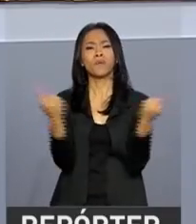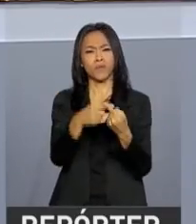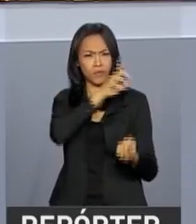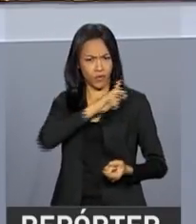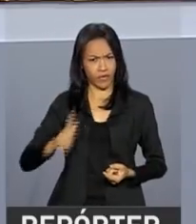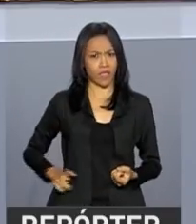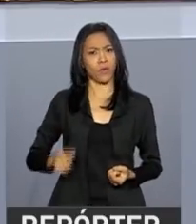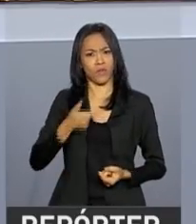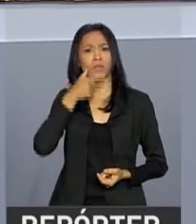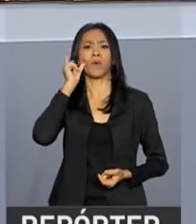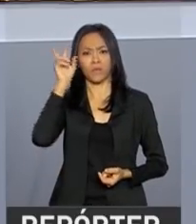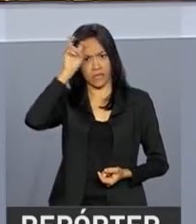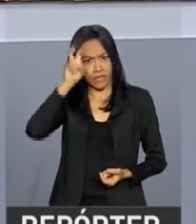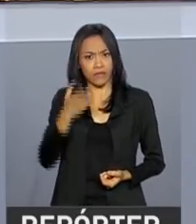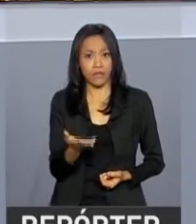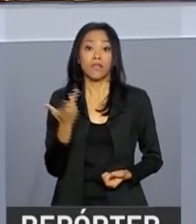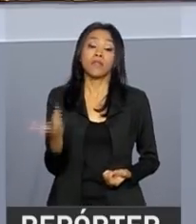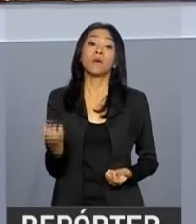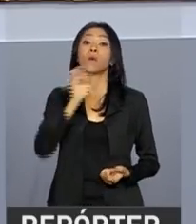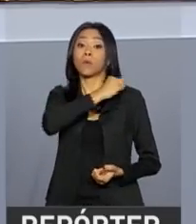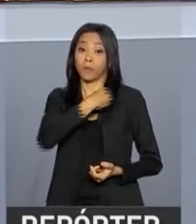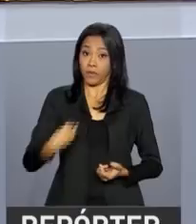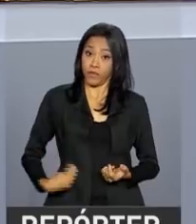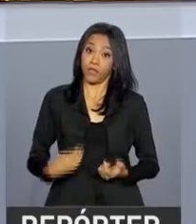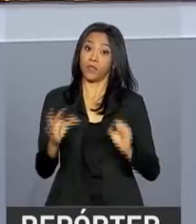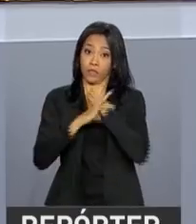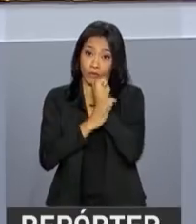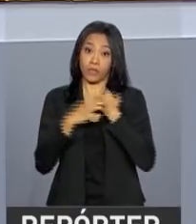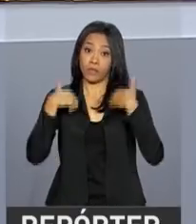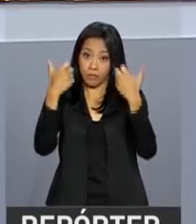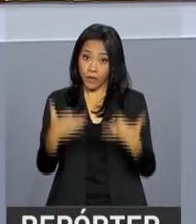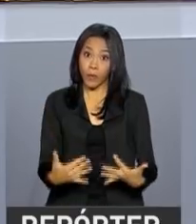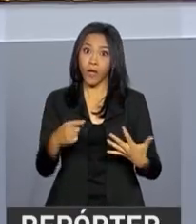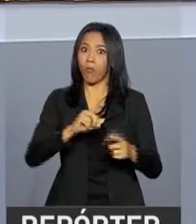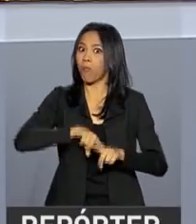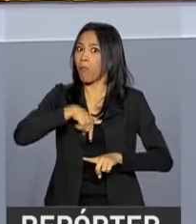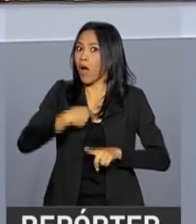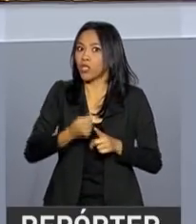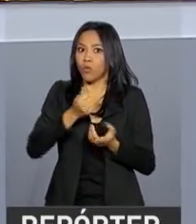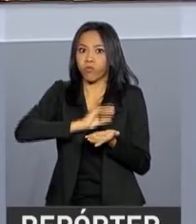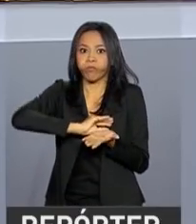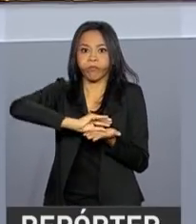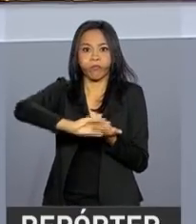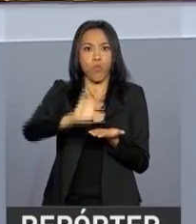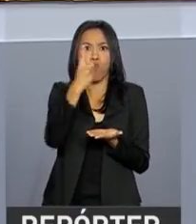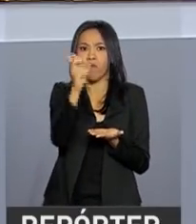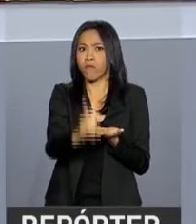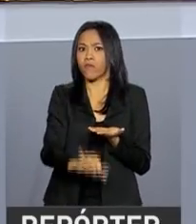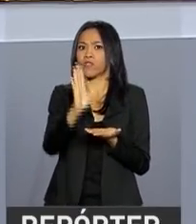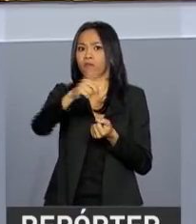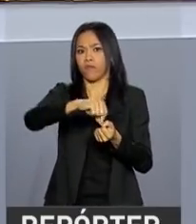nesta quinta-feira o ministro raul jungmann disse que esse é o maior investimento feito de uma só vez já realizado no